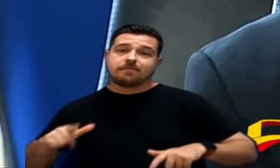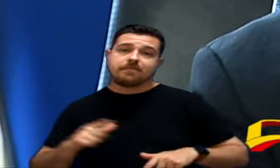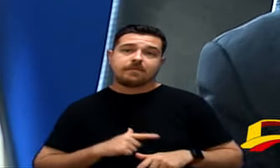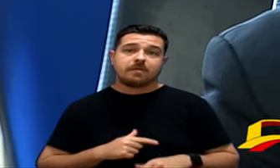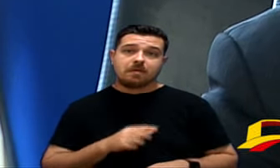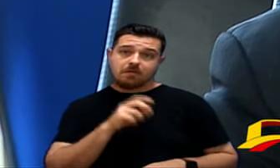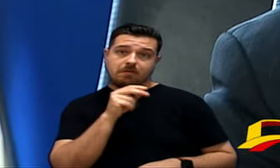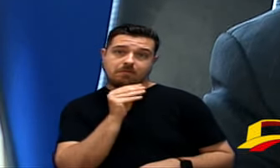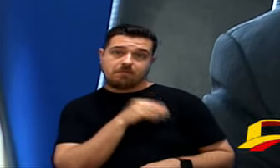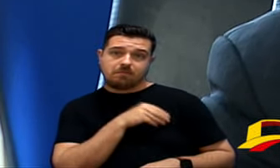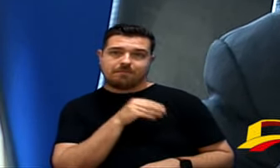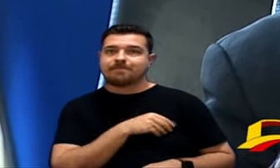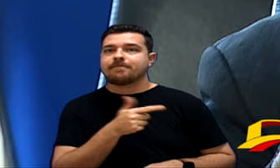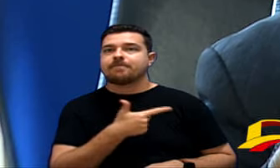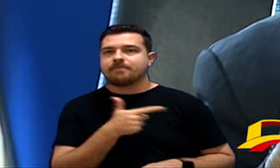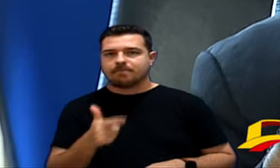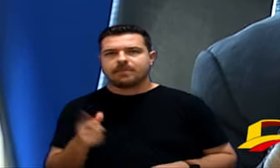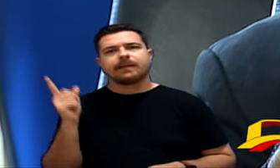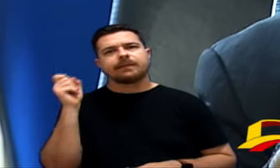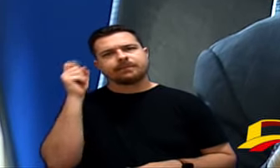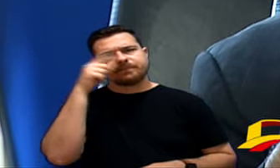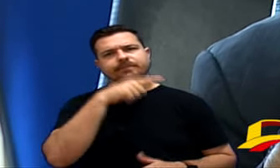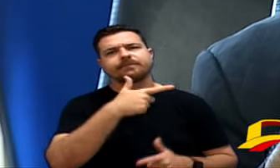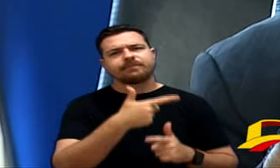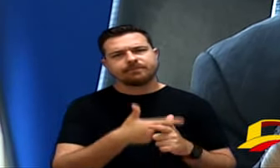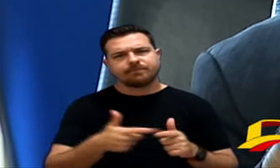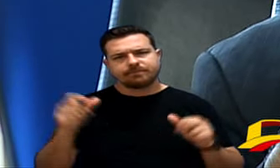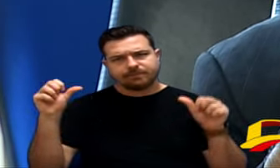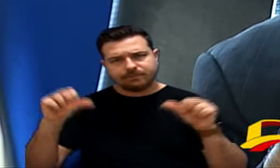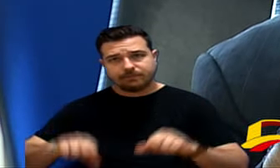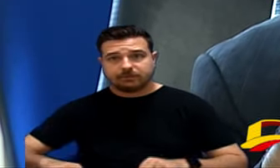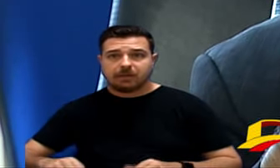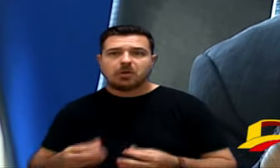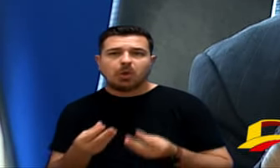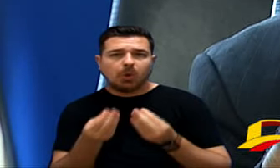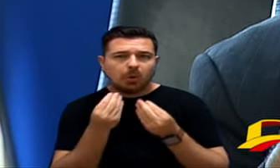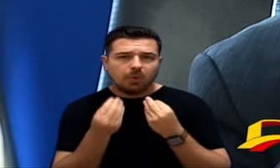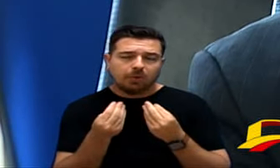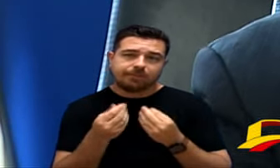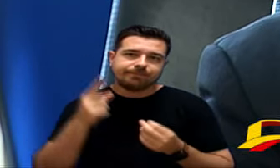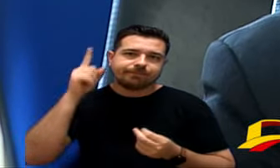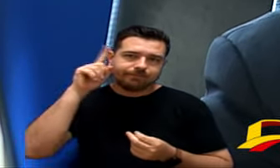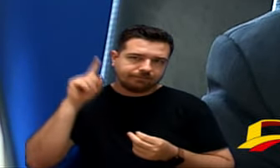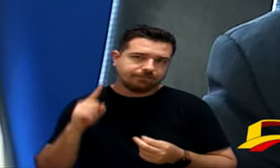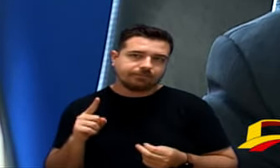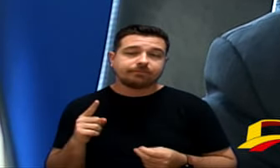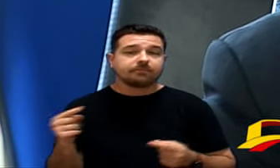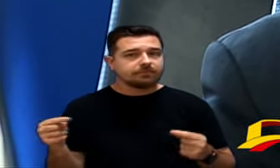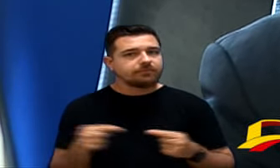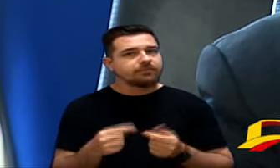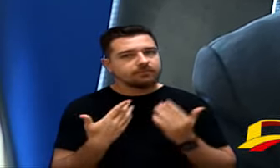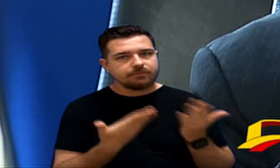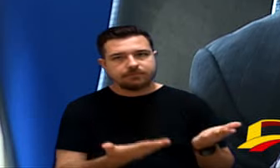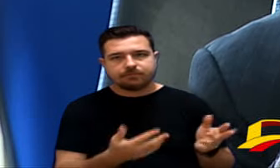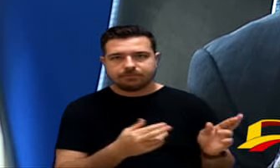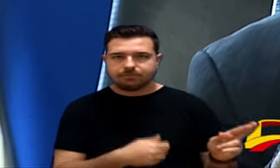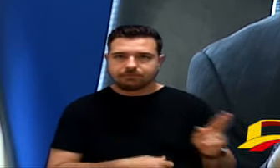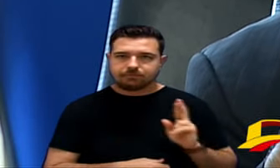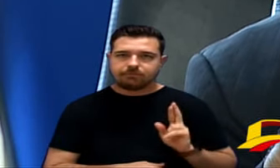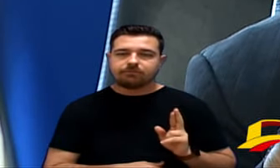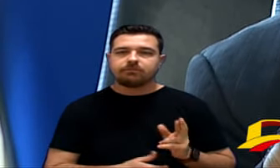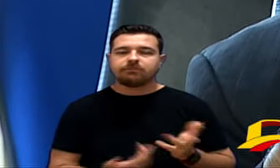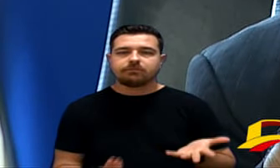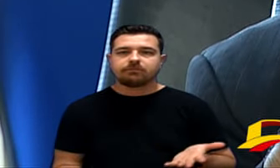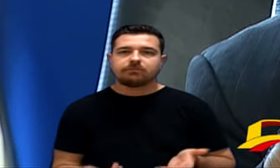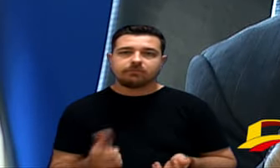passando por dificuldades muito grande e não sabe o caminho tomar então a minha pergunta foi exatamente sobre essa